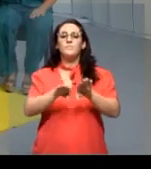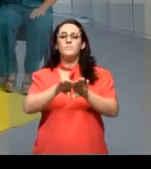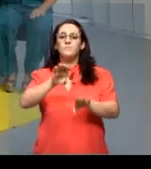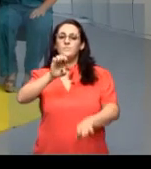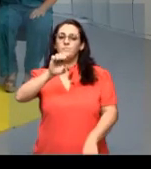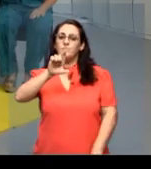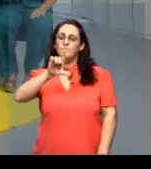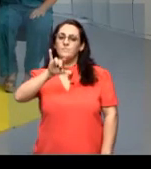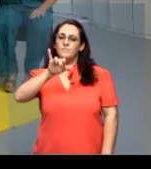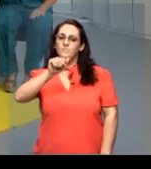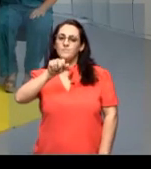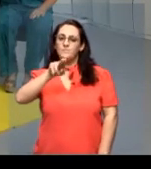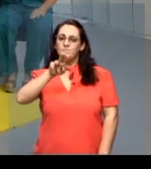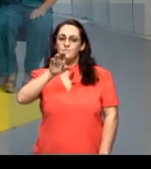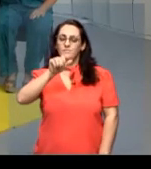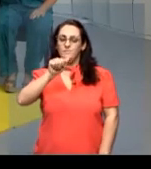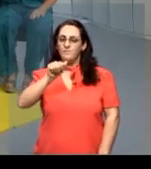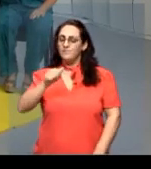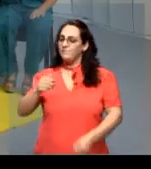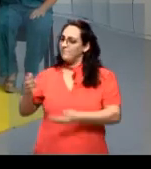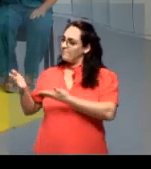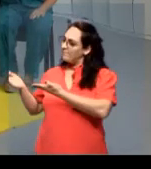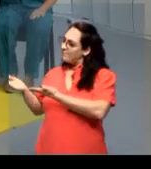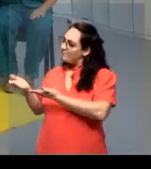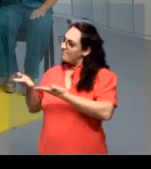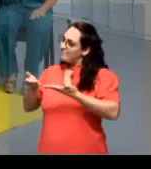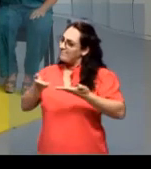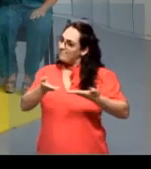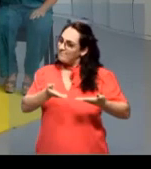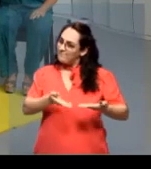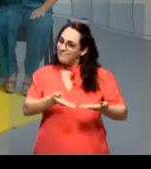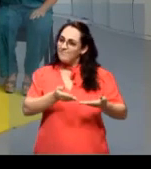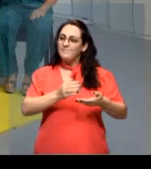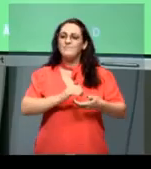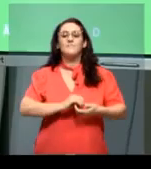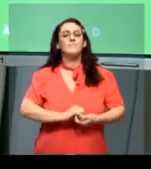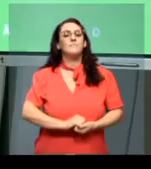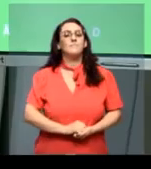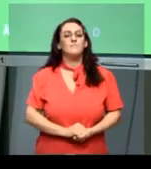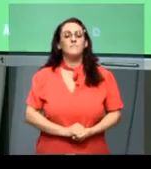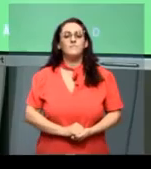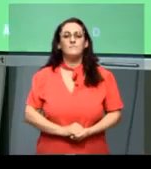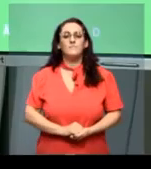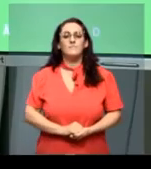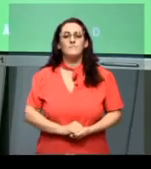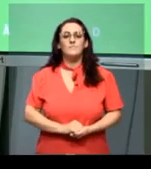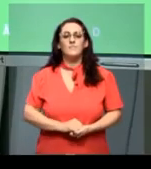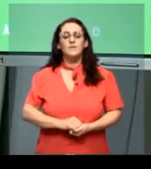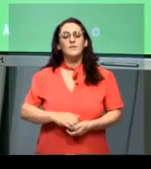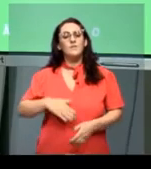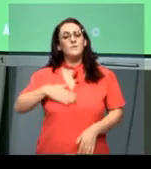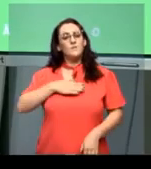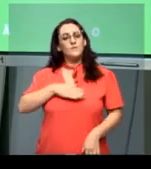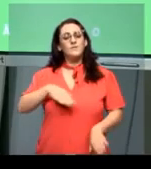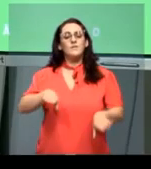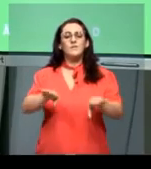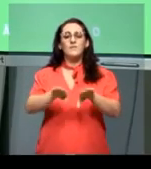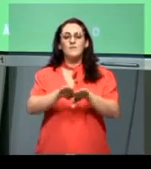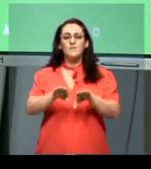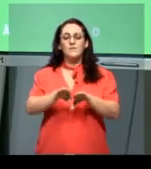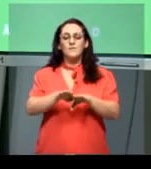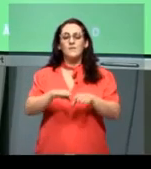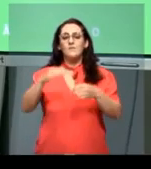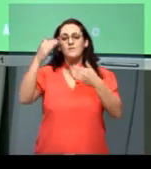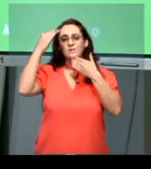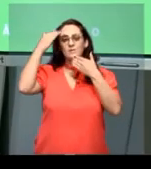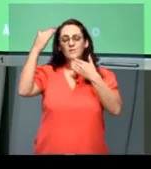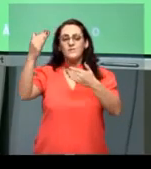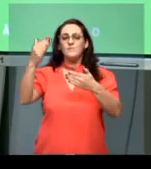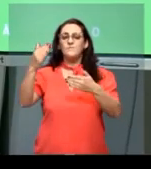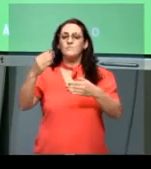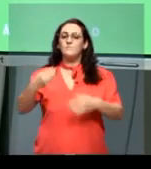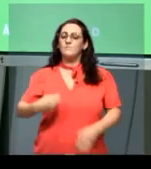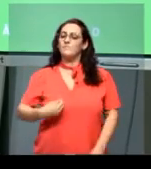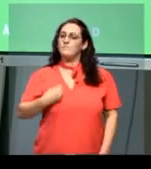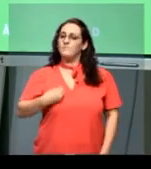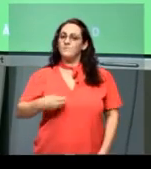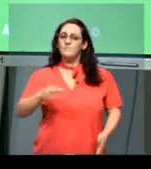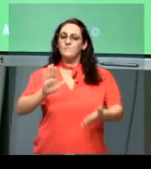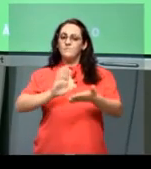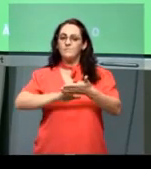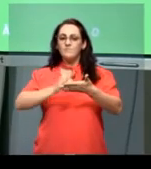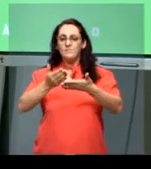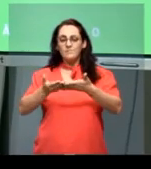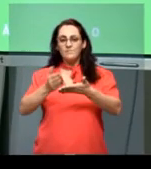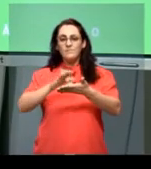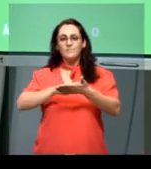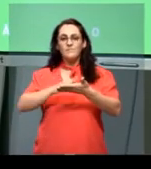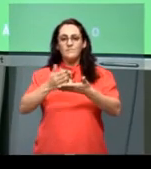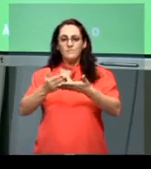Demarques. Sejam bem-vindos, professores. Obrigada. Gostaria também de agradecer a presença dos nossos intérpretes